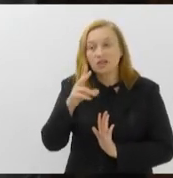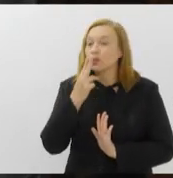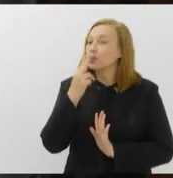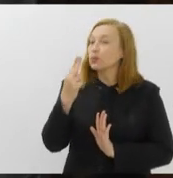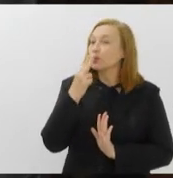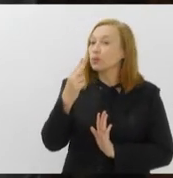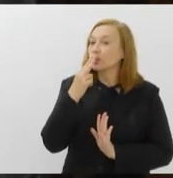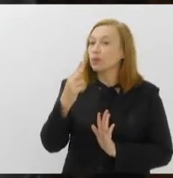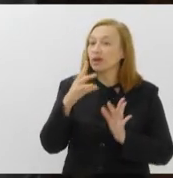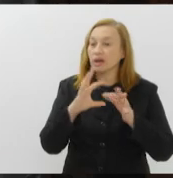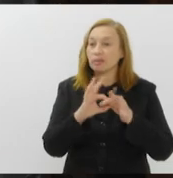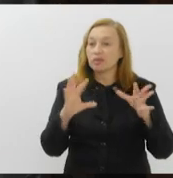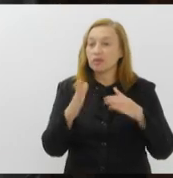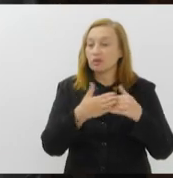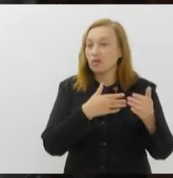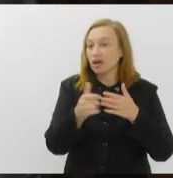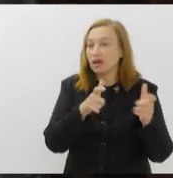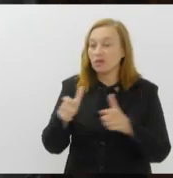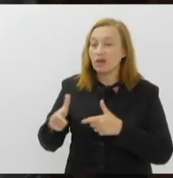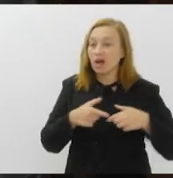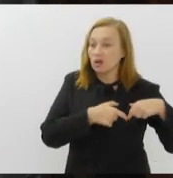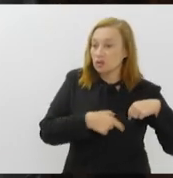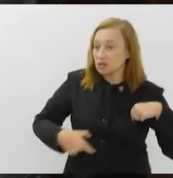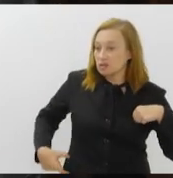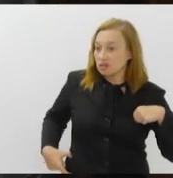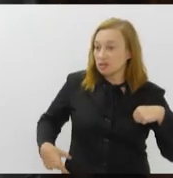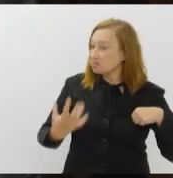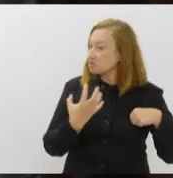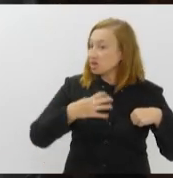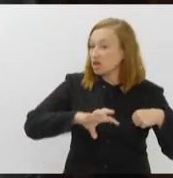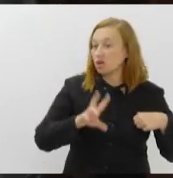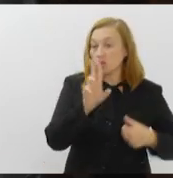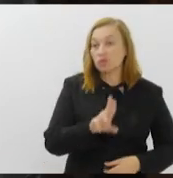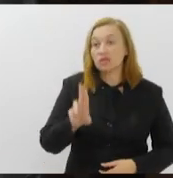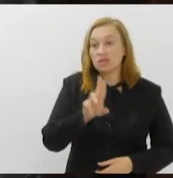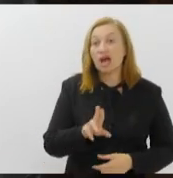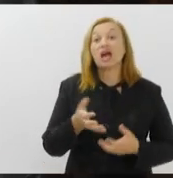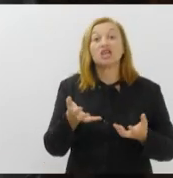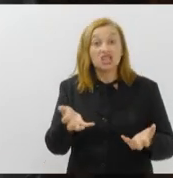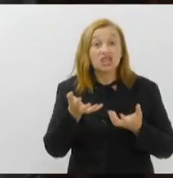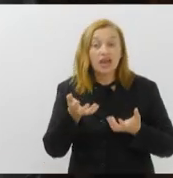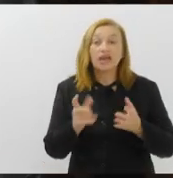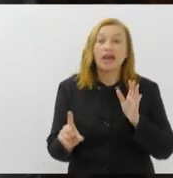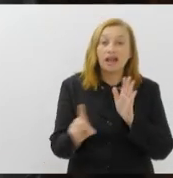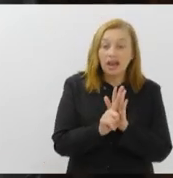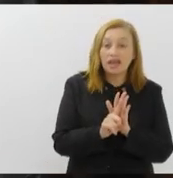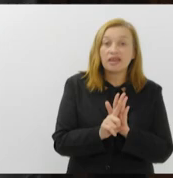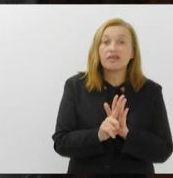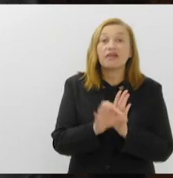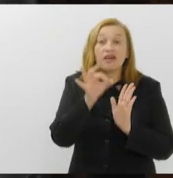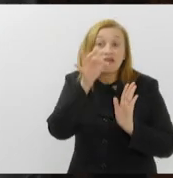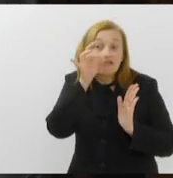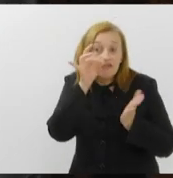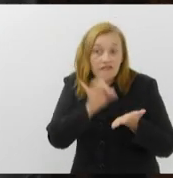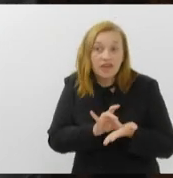permitido em todo lugar, do cinto de segurança, que ninguém queria usar? A gente quer que as leis que sejam realmente